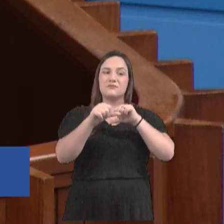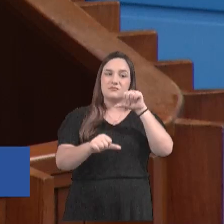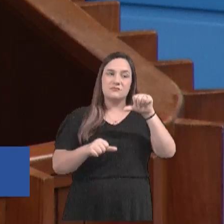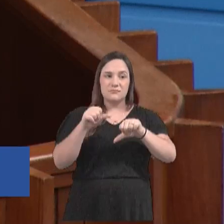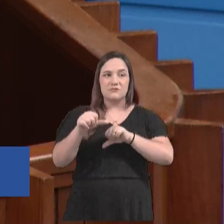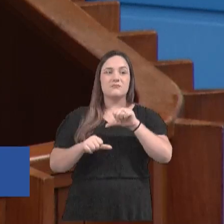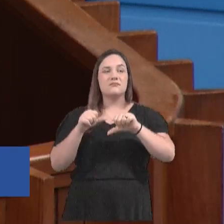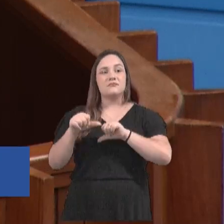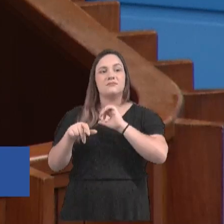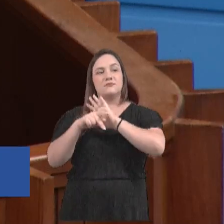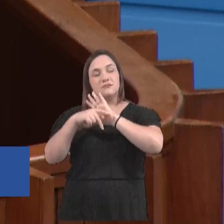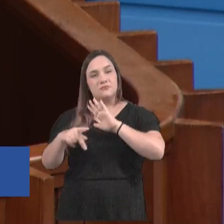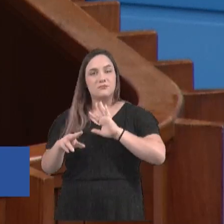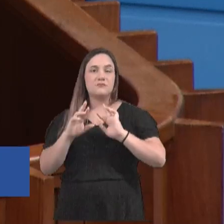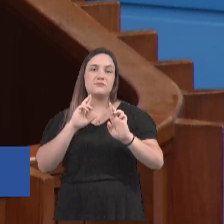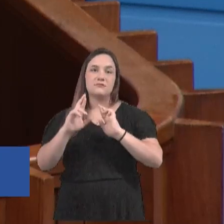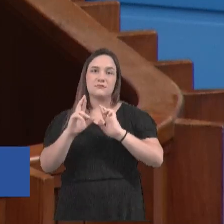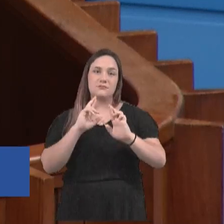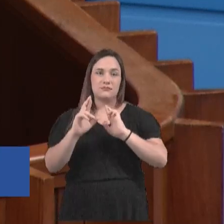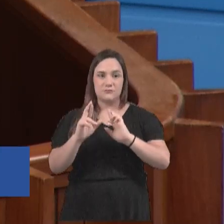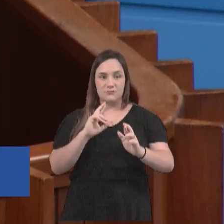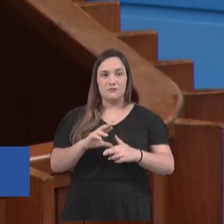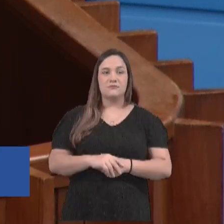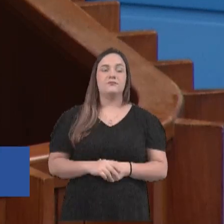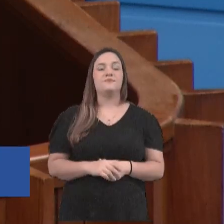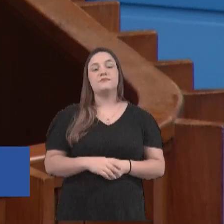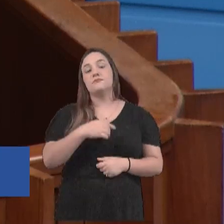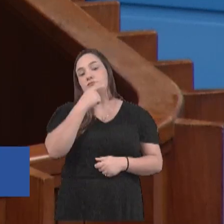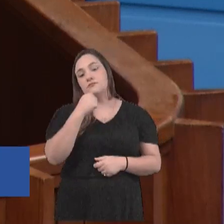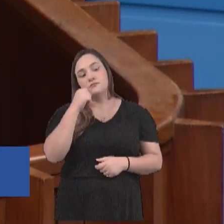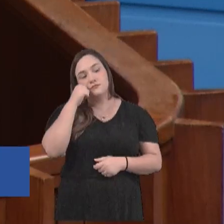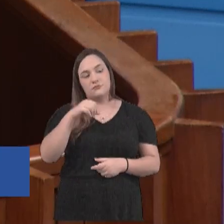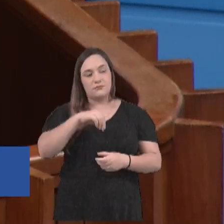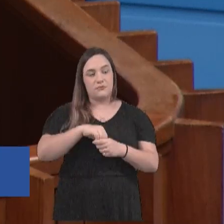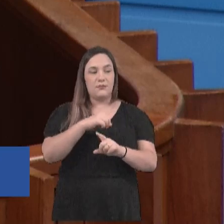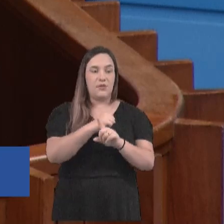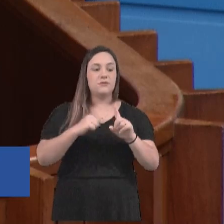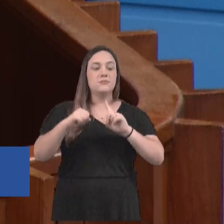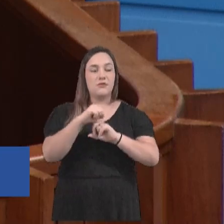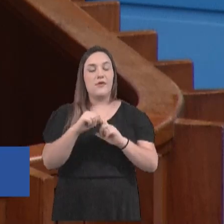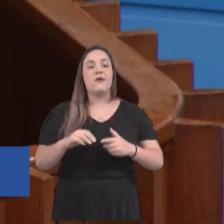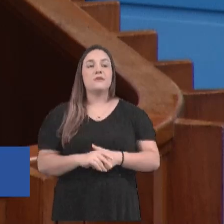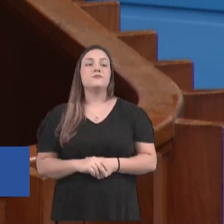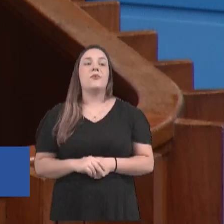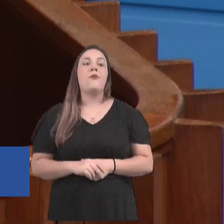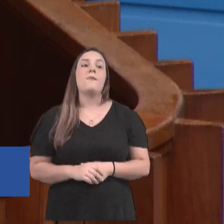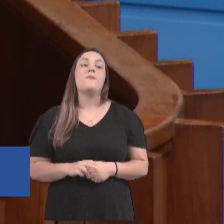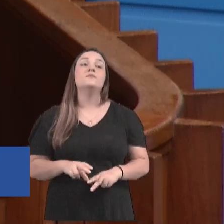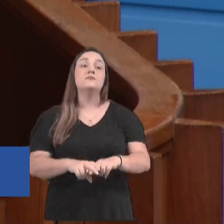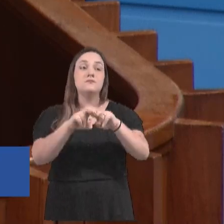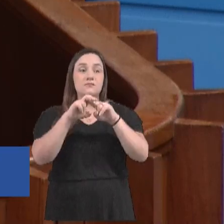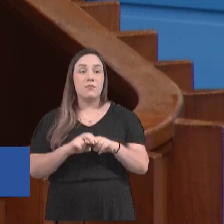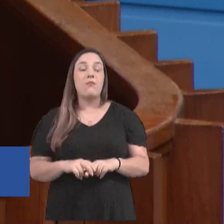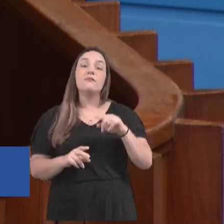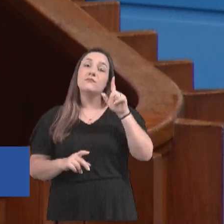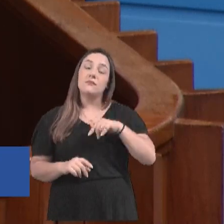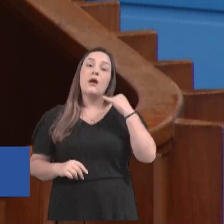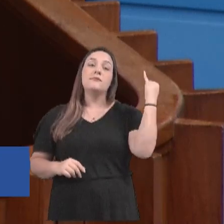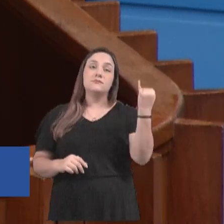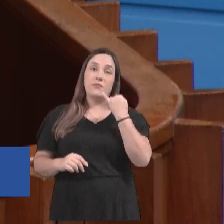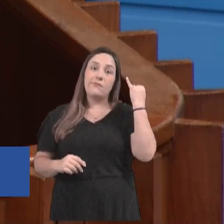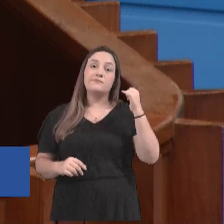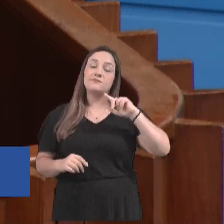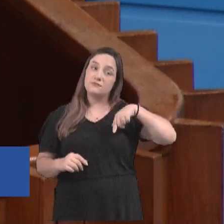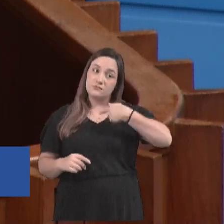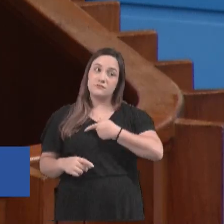transformação das relações entre homens e mulheres na sociedade. E, para isso, é importantíssimo que a